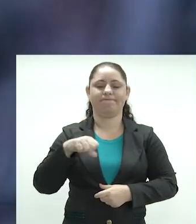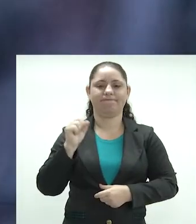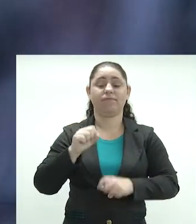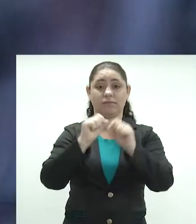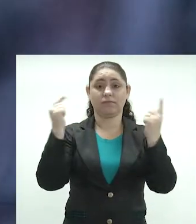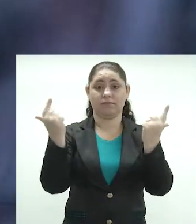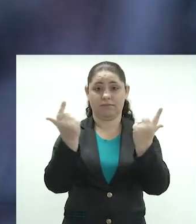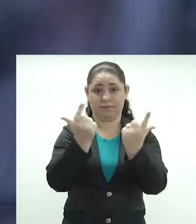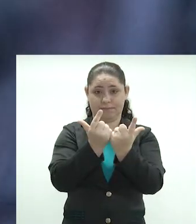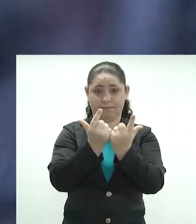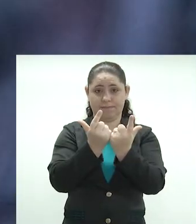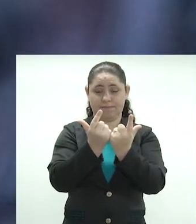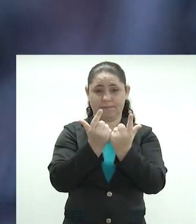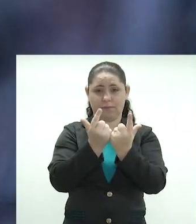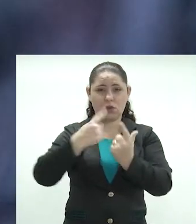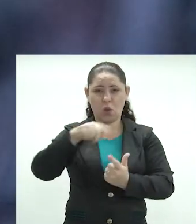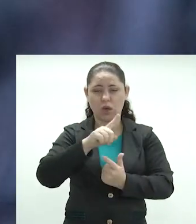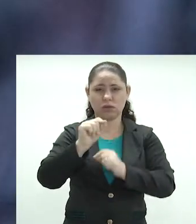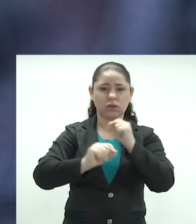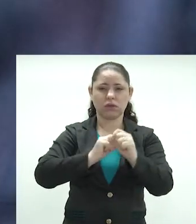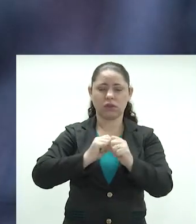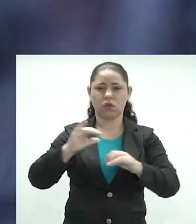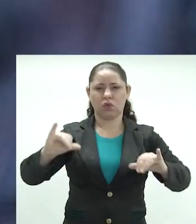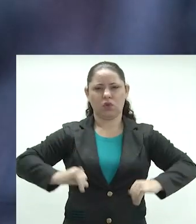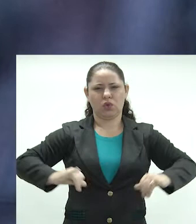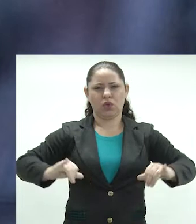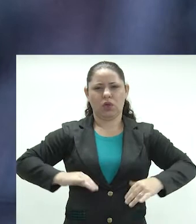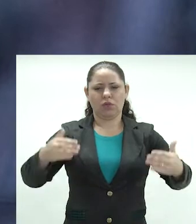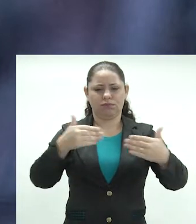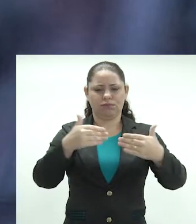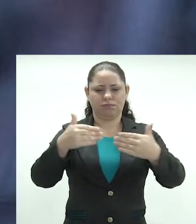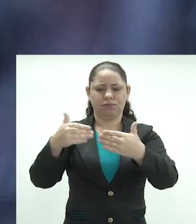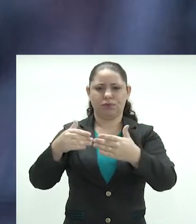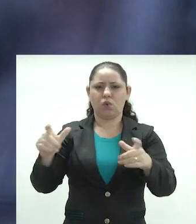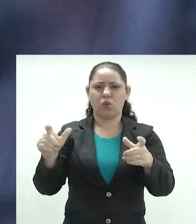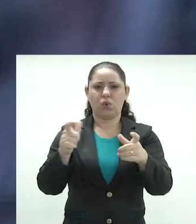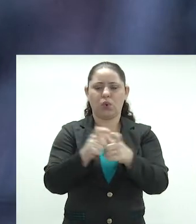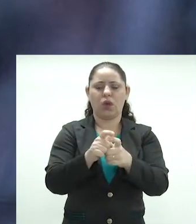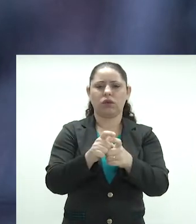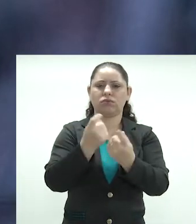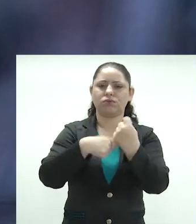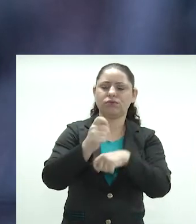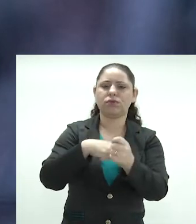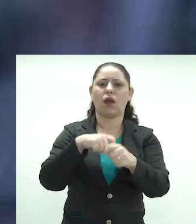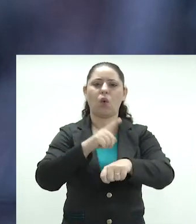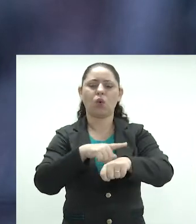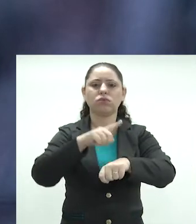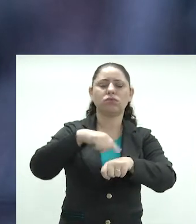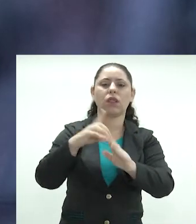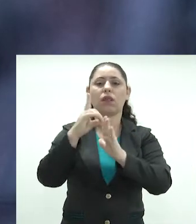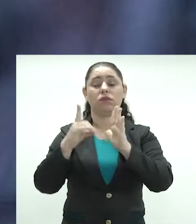Pública. Exatamente. A Assembleia Legislativa, doutor, a gente sofreu ali uma série de restrições de redução de